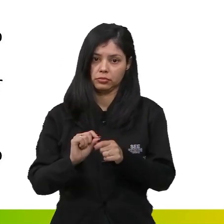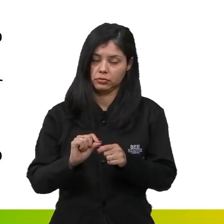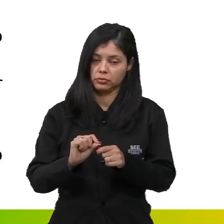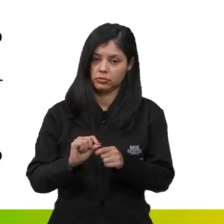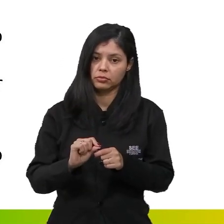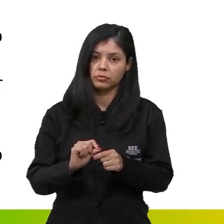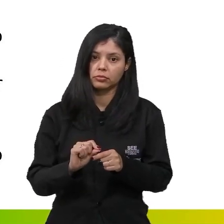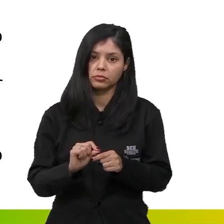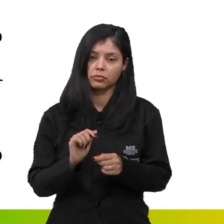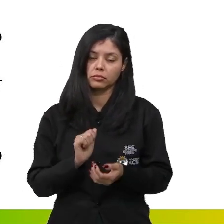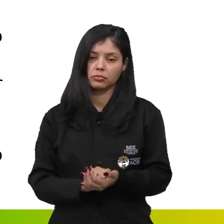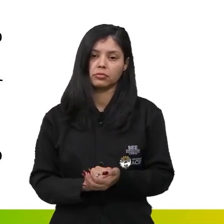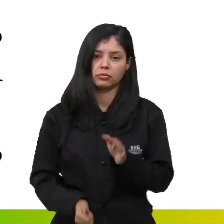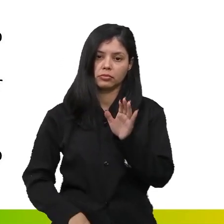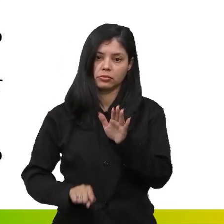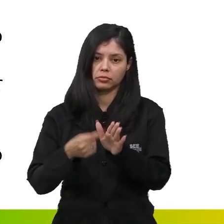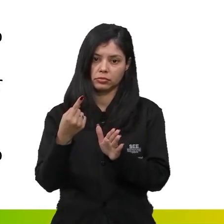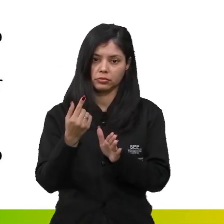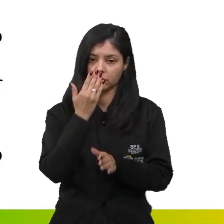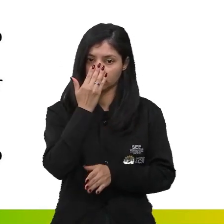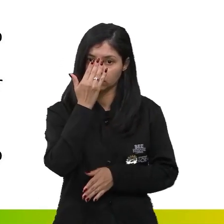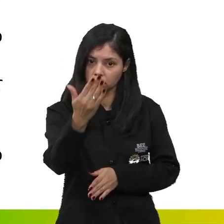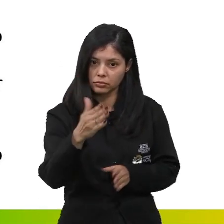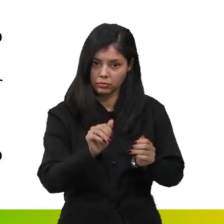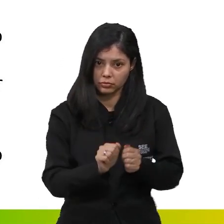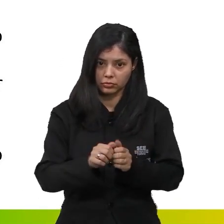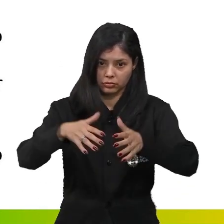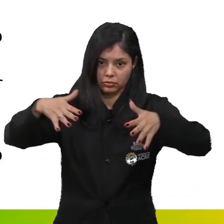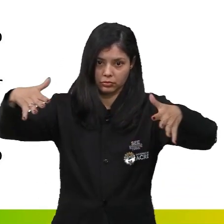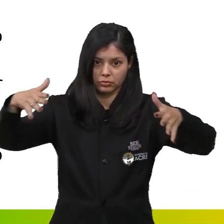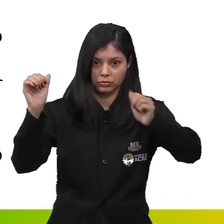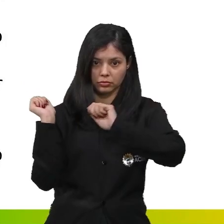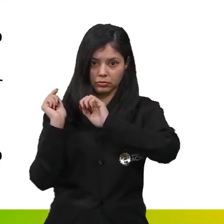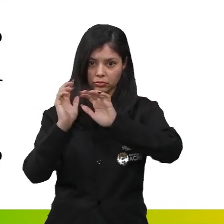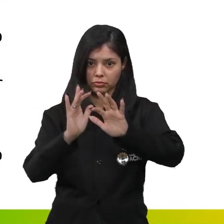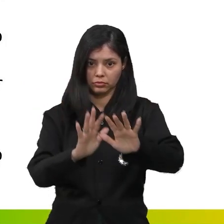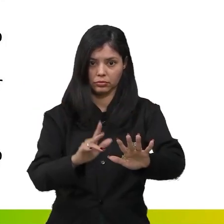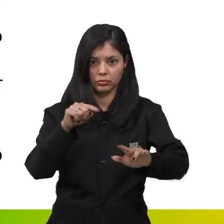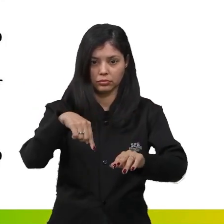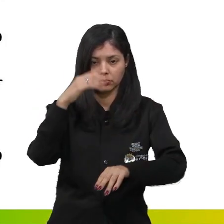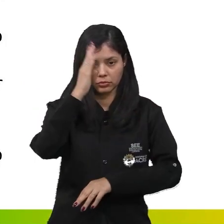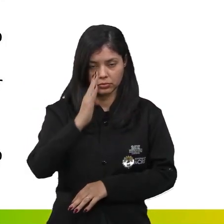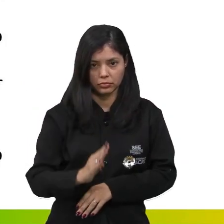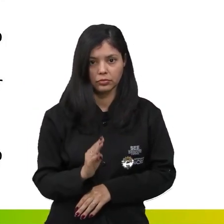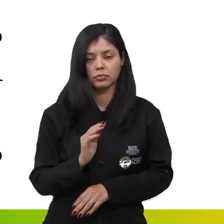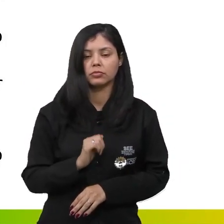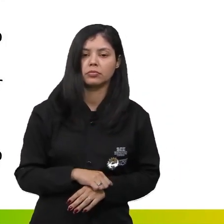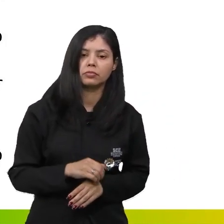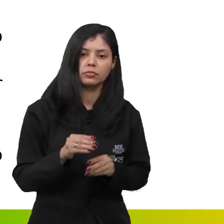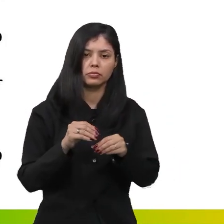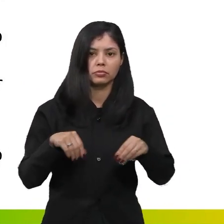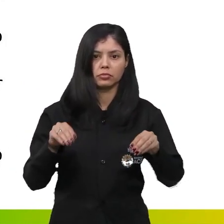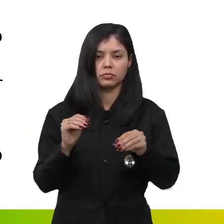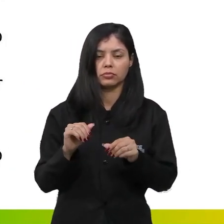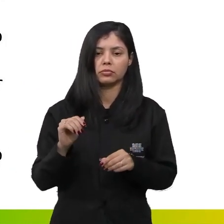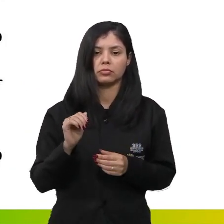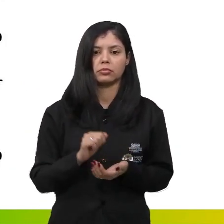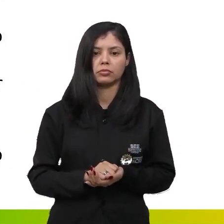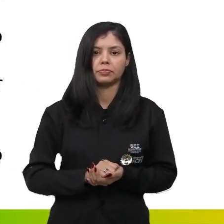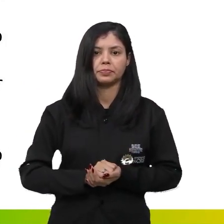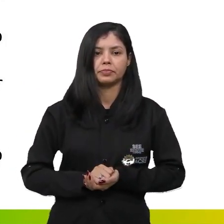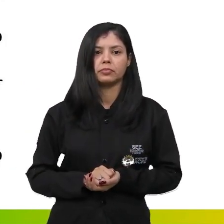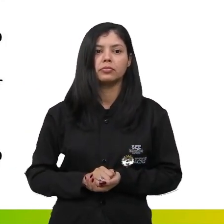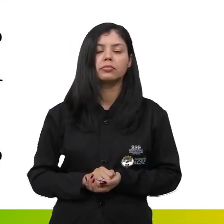aí as grandes frentes de expansão, migraram para o interior do Brasil, expandindo as fronteiras do